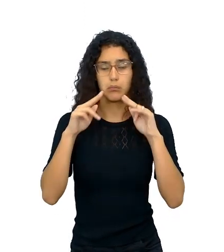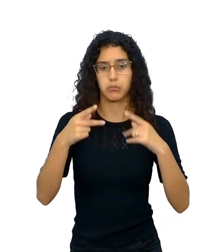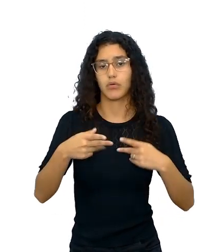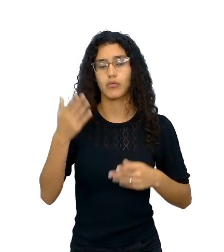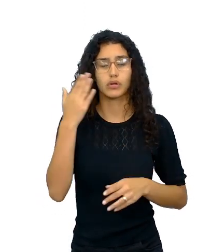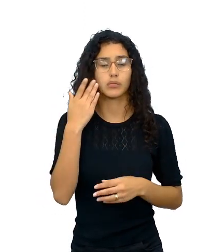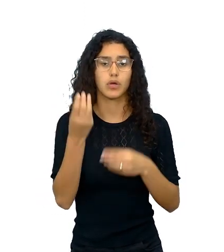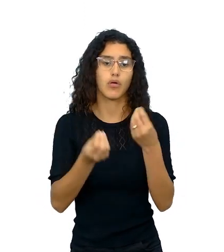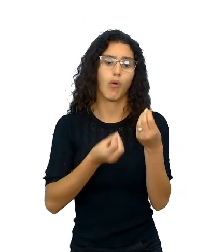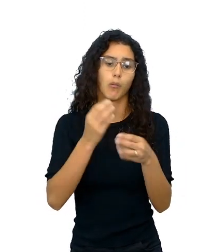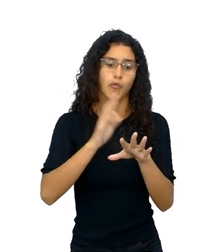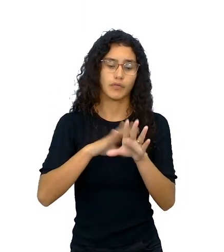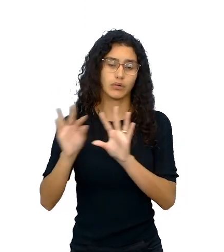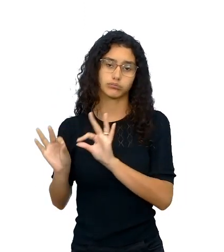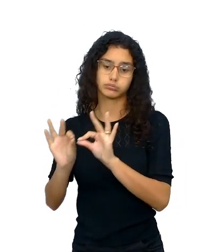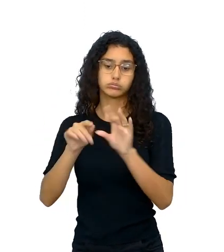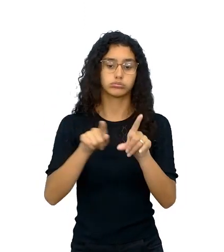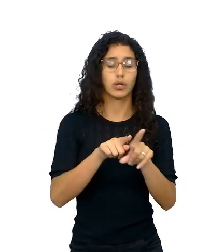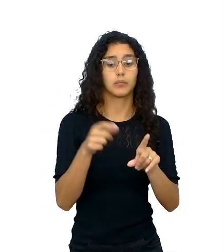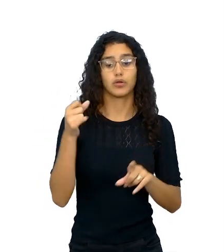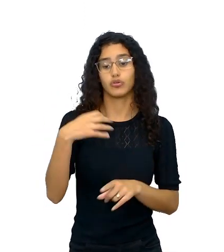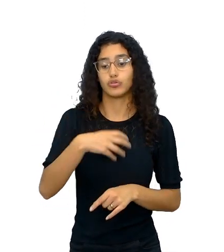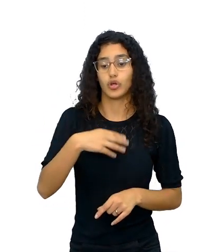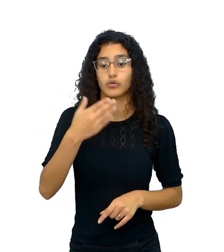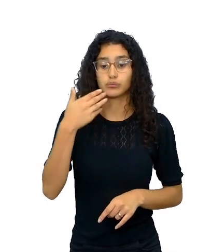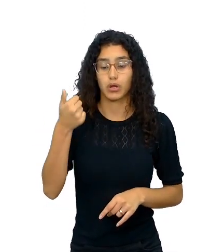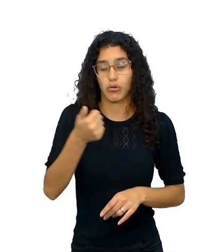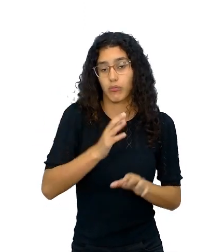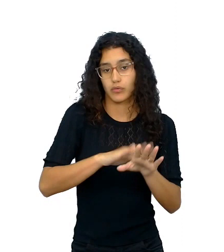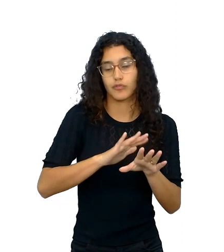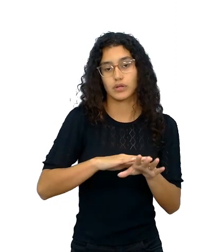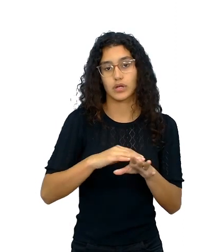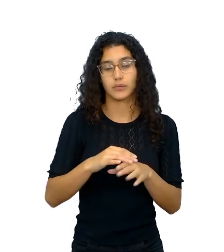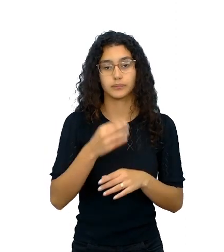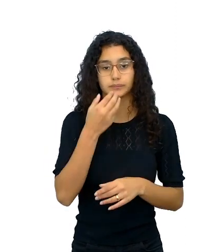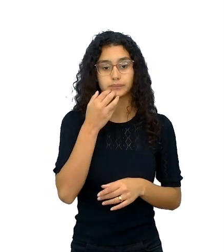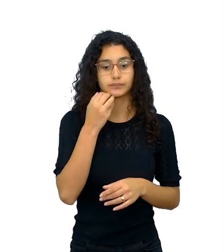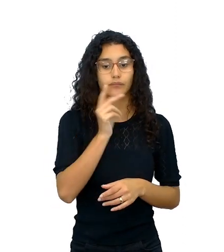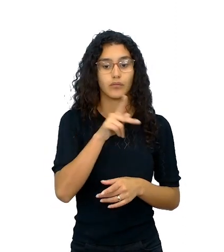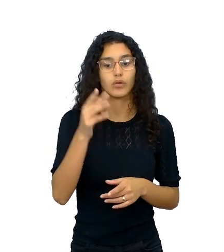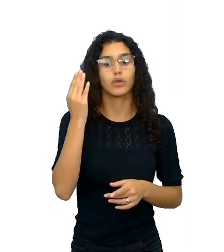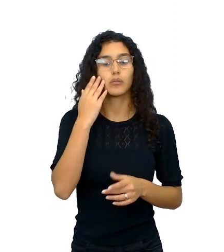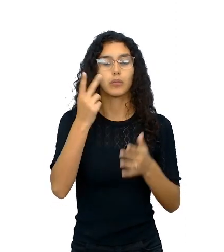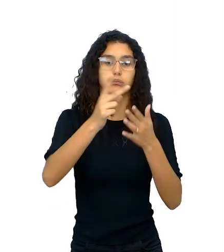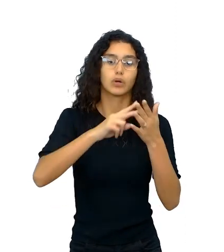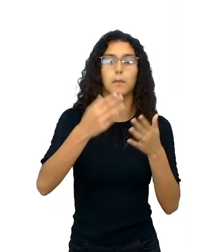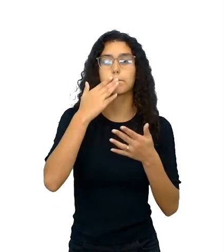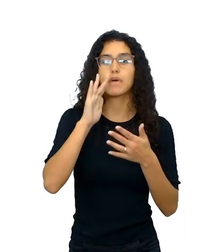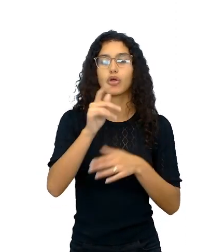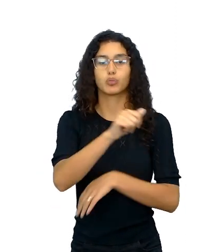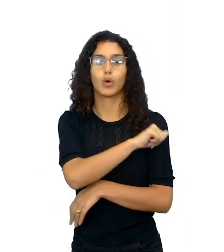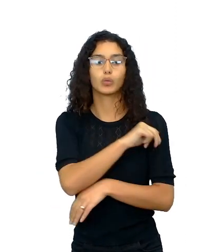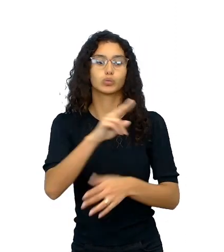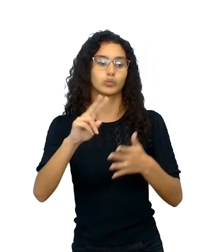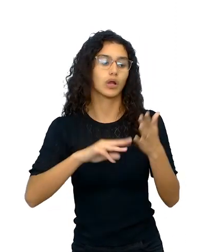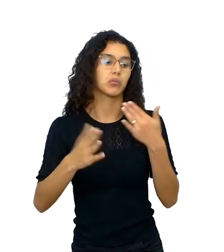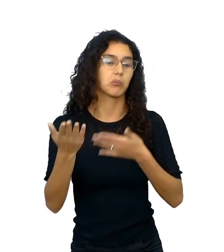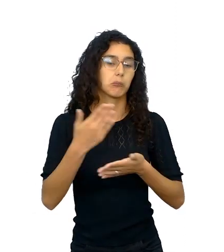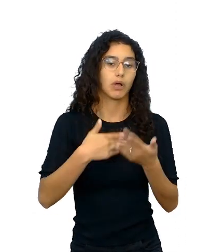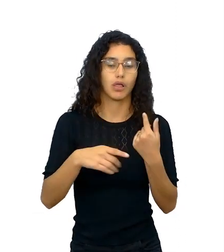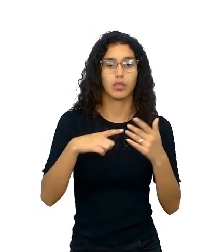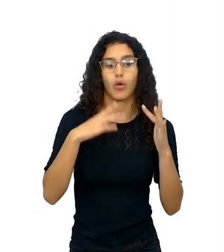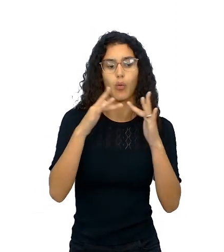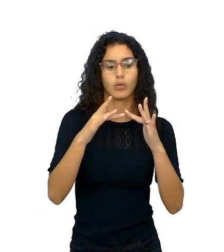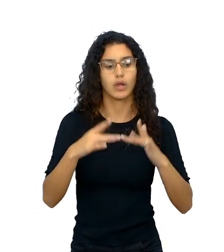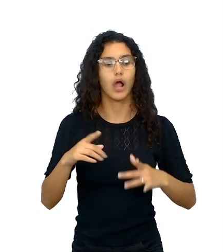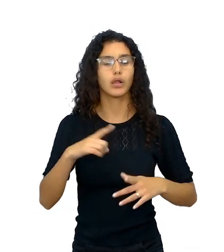saber como conduzir isso, né, se de maneira revezada, se o professor faz a leitura, ou pede para um aluno ler, de repente você tem